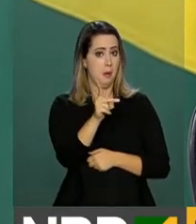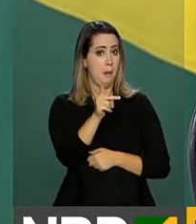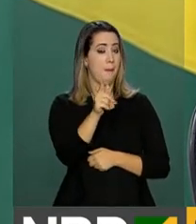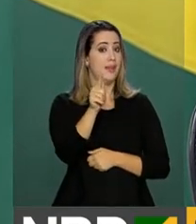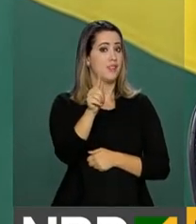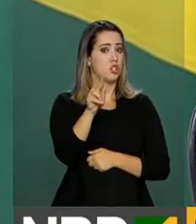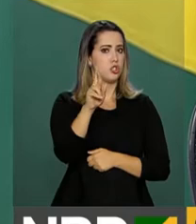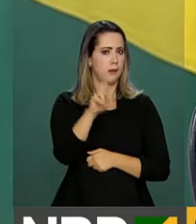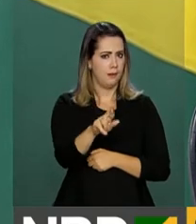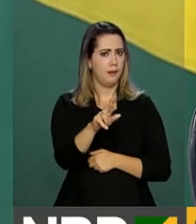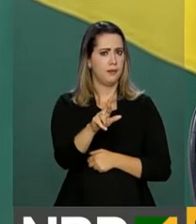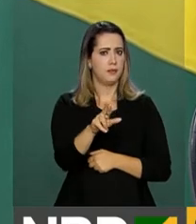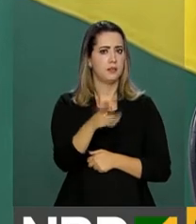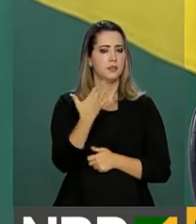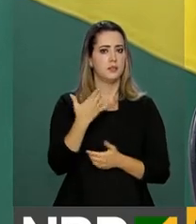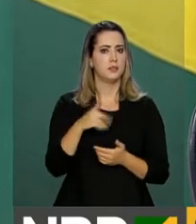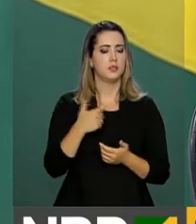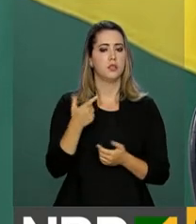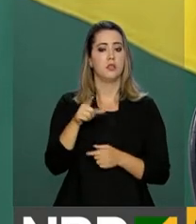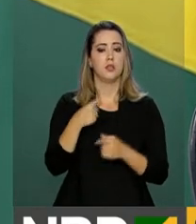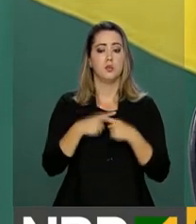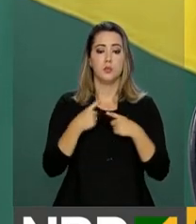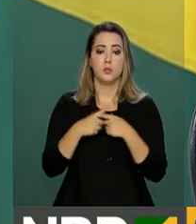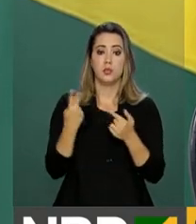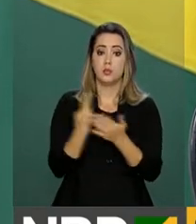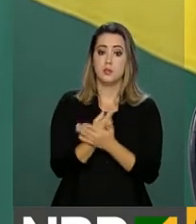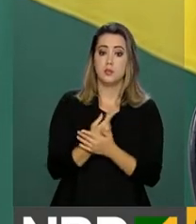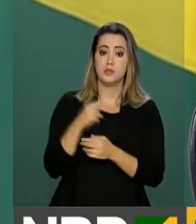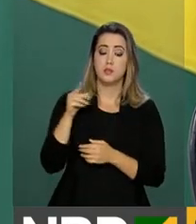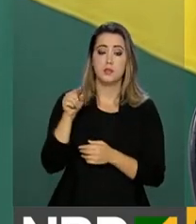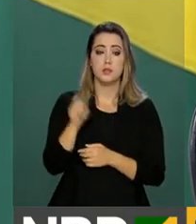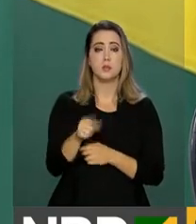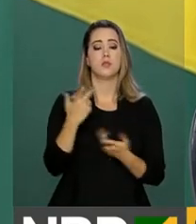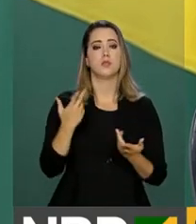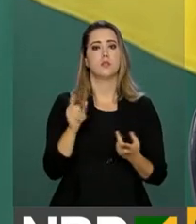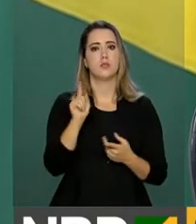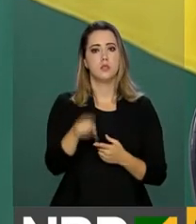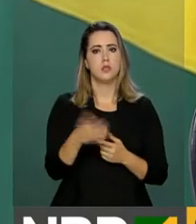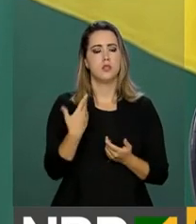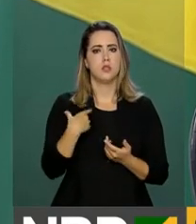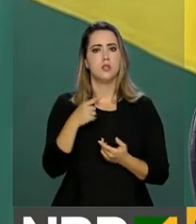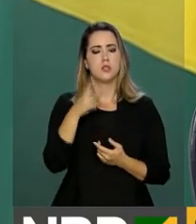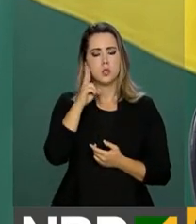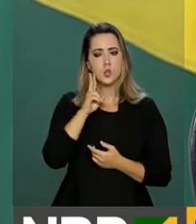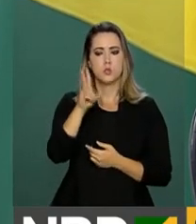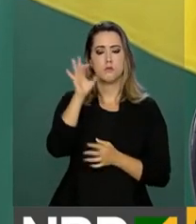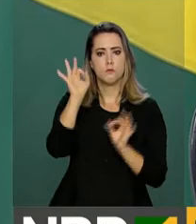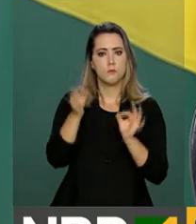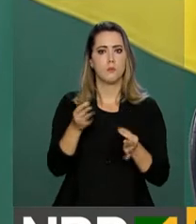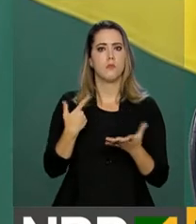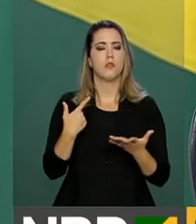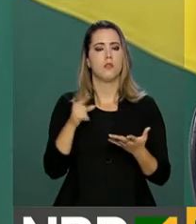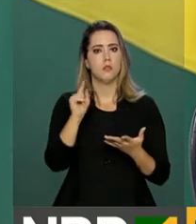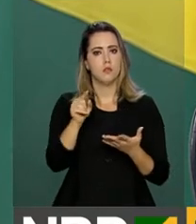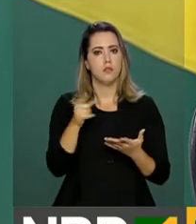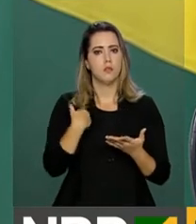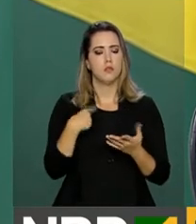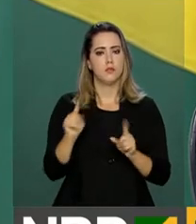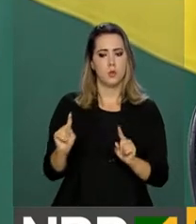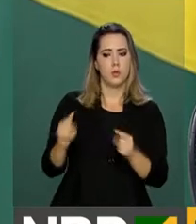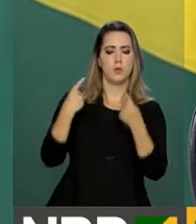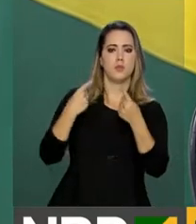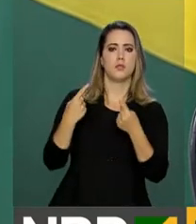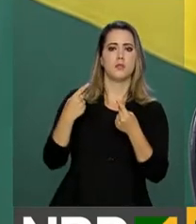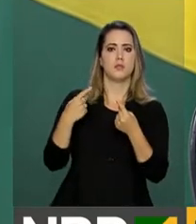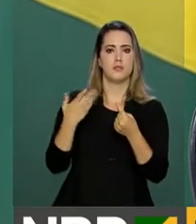forte com letras garrafais que foi isso que aconteceu isso é que foi desmascarado este é o principal ponto porque uma